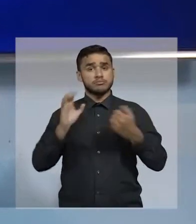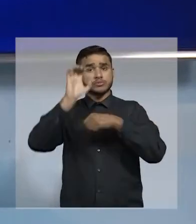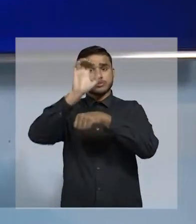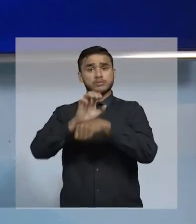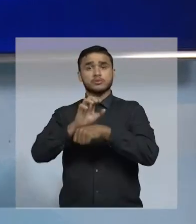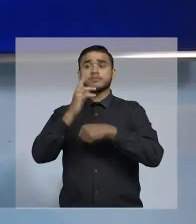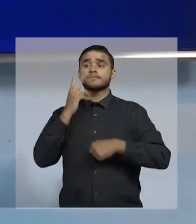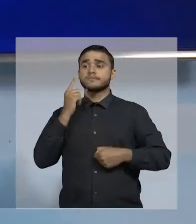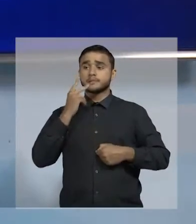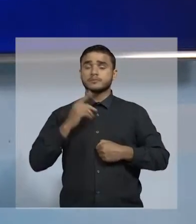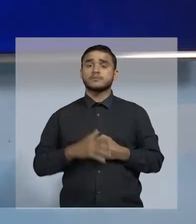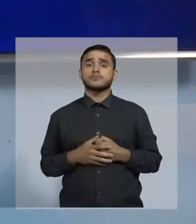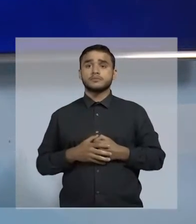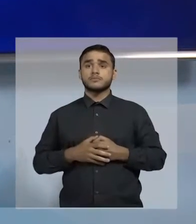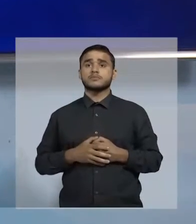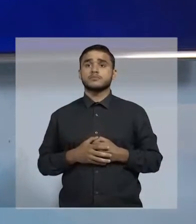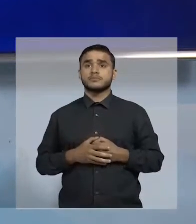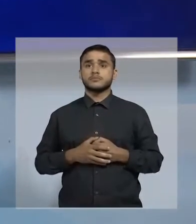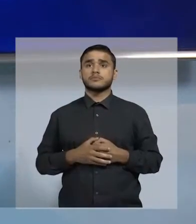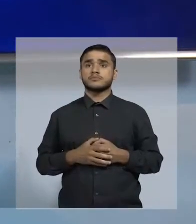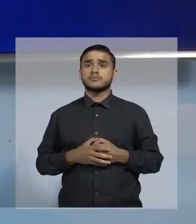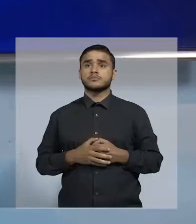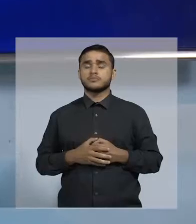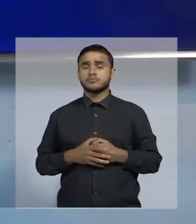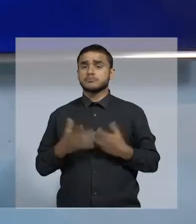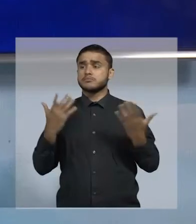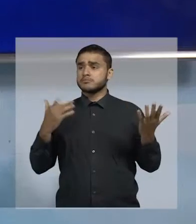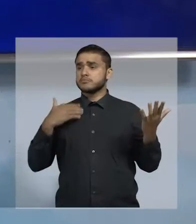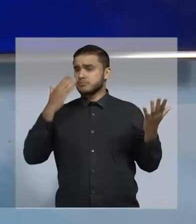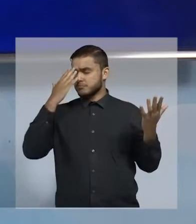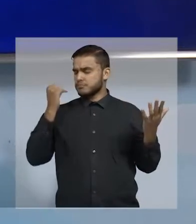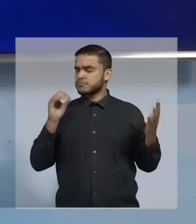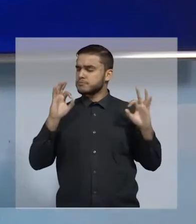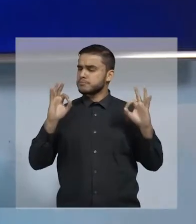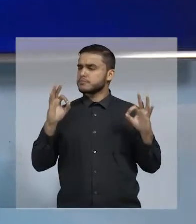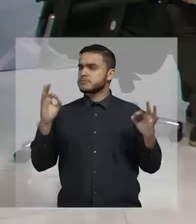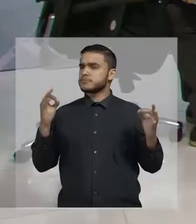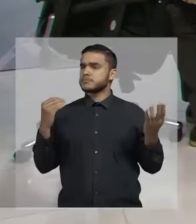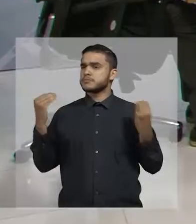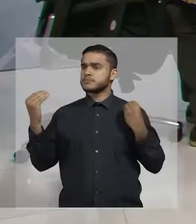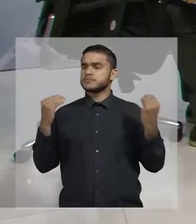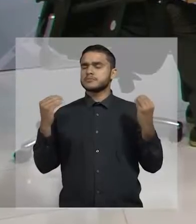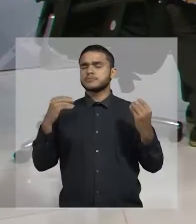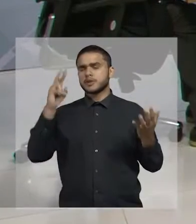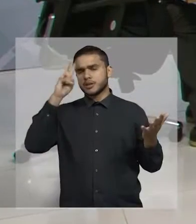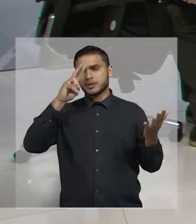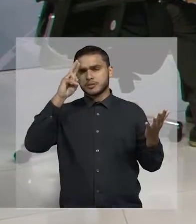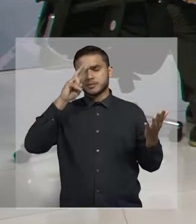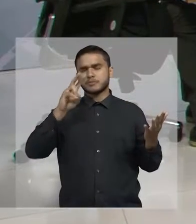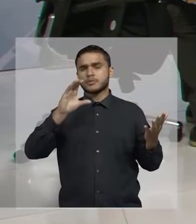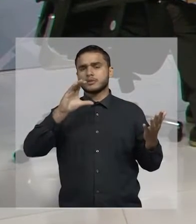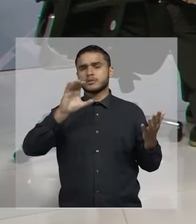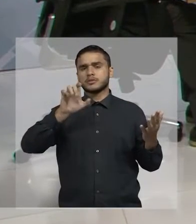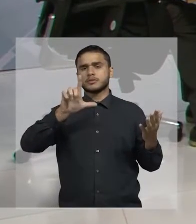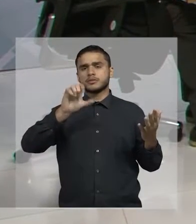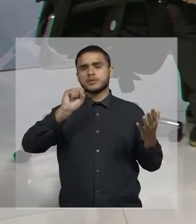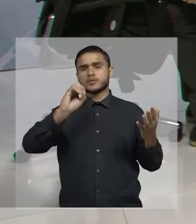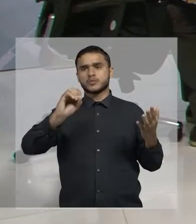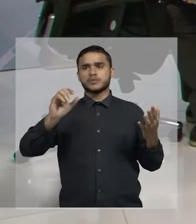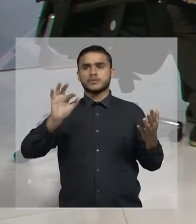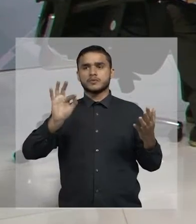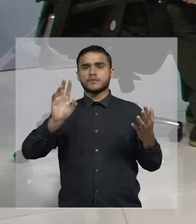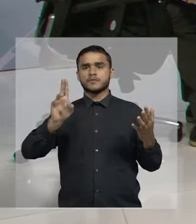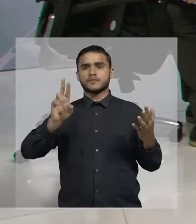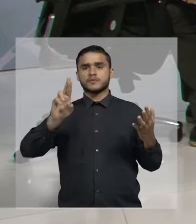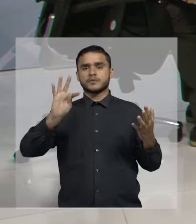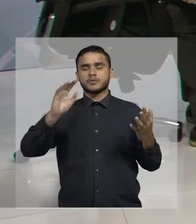também, como explicar, agora me fez lembrar Celso Furtado, que em seus escritos deixou aí para quem